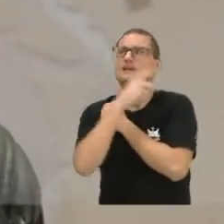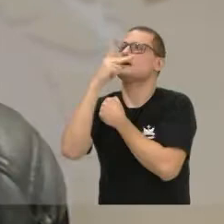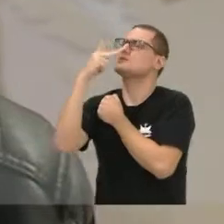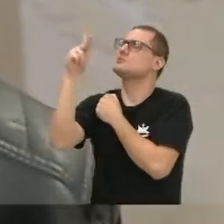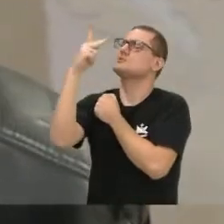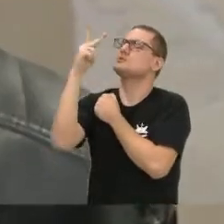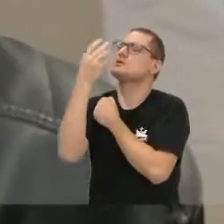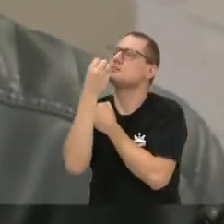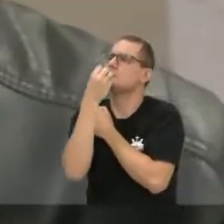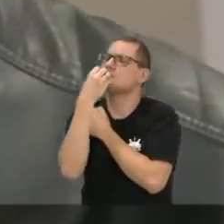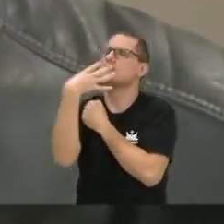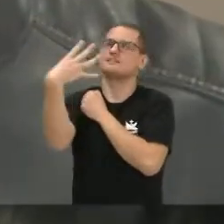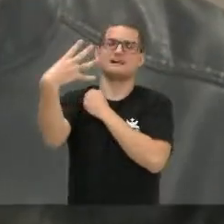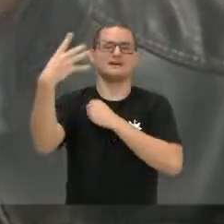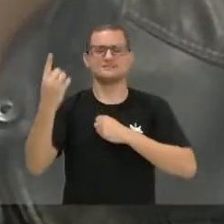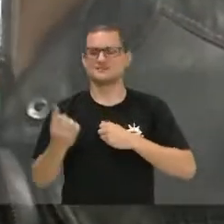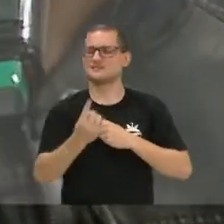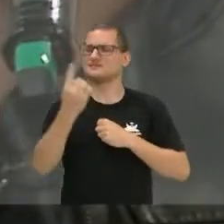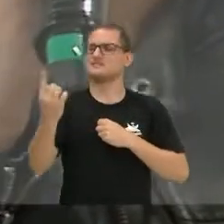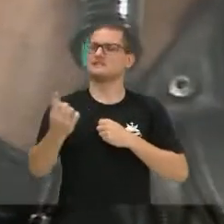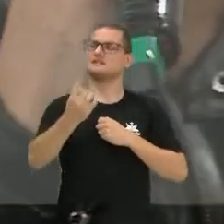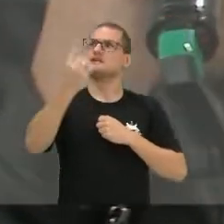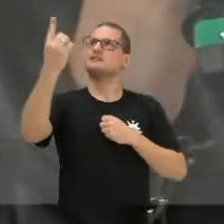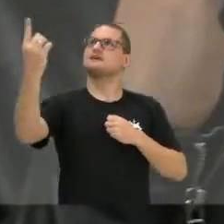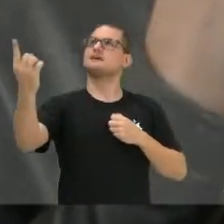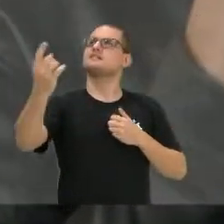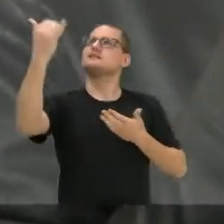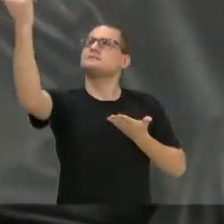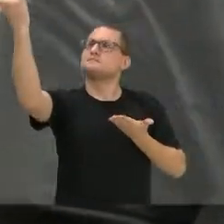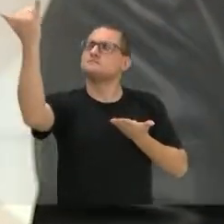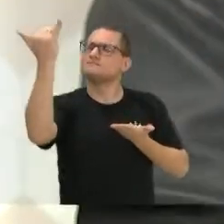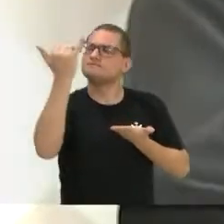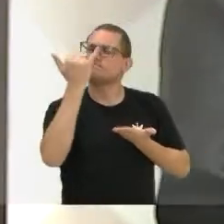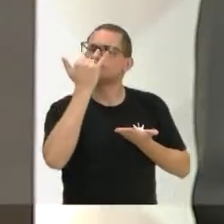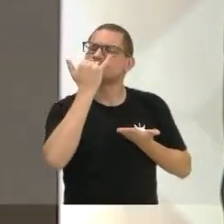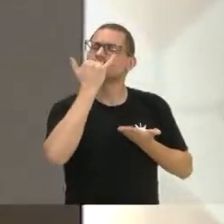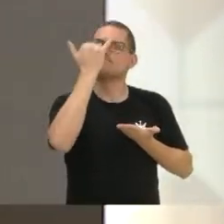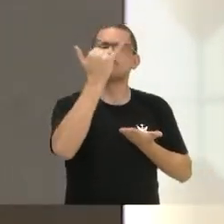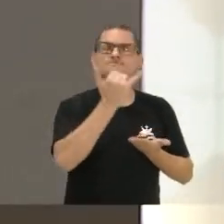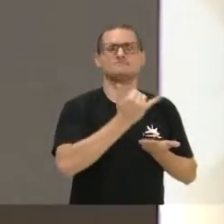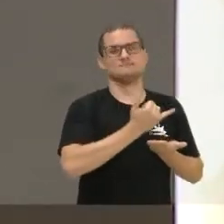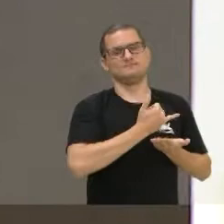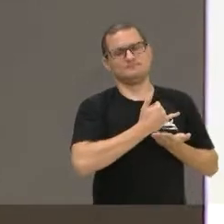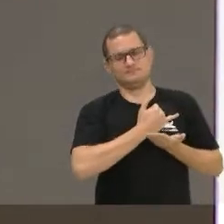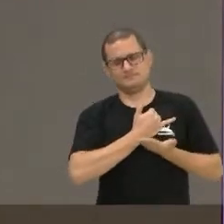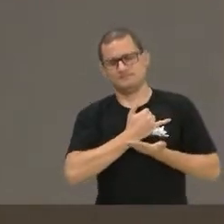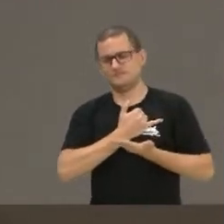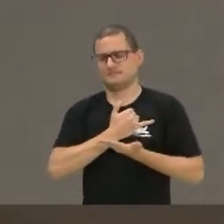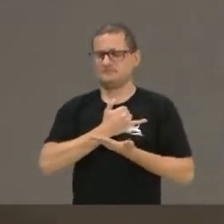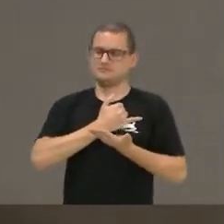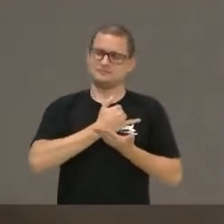e a tua bondade infinita me perdoar